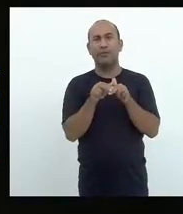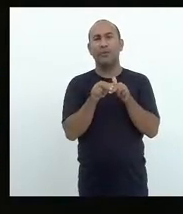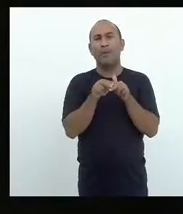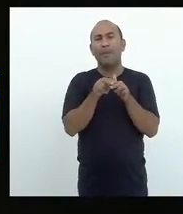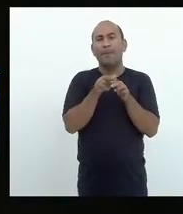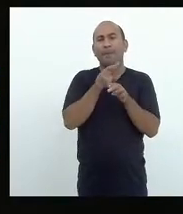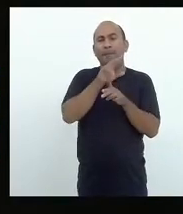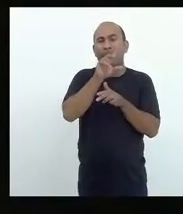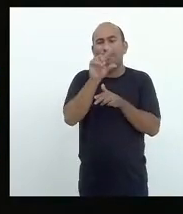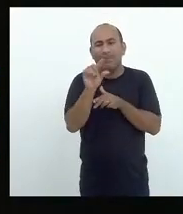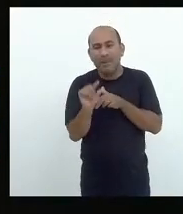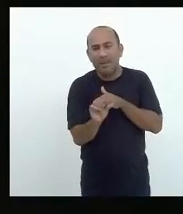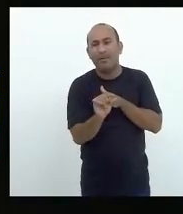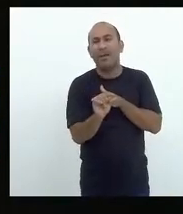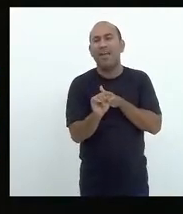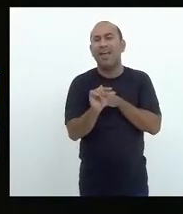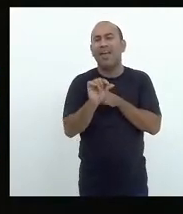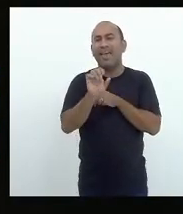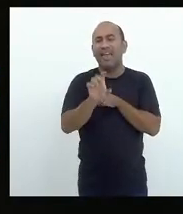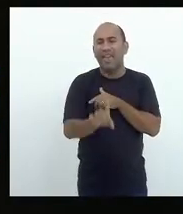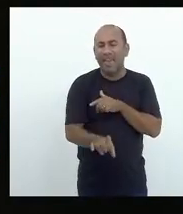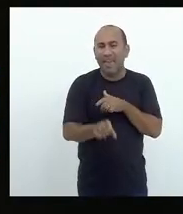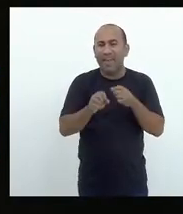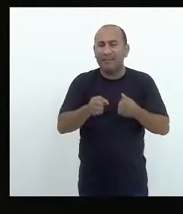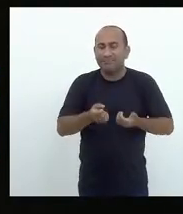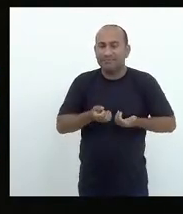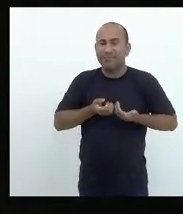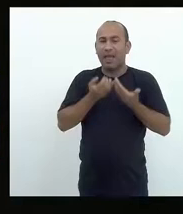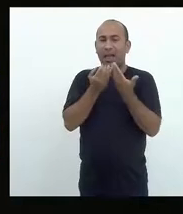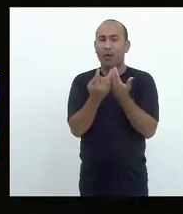o mínimo que é oferecer um colo,